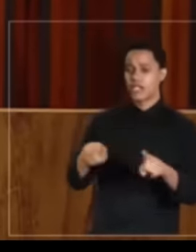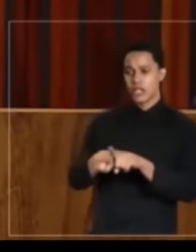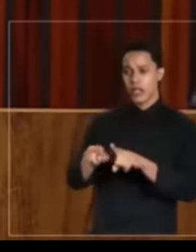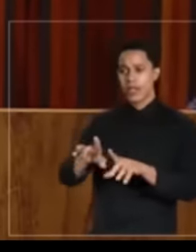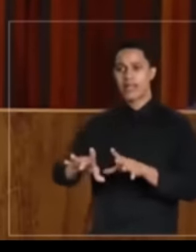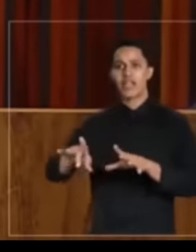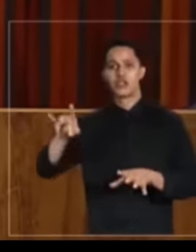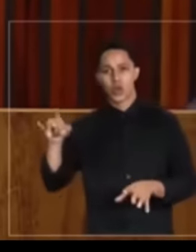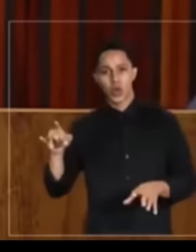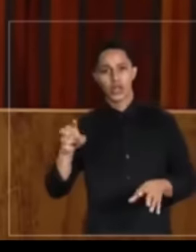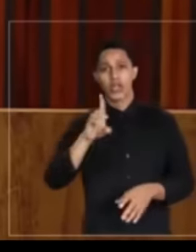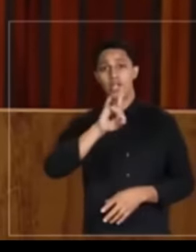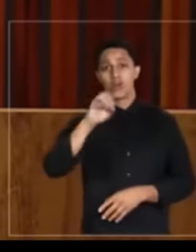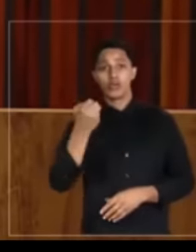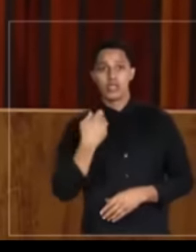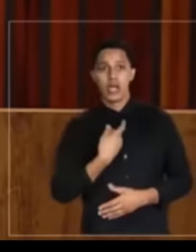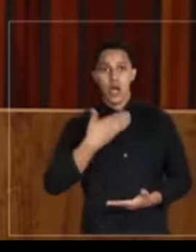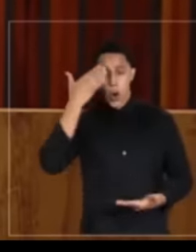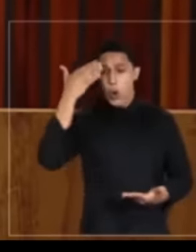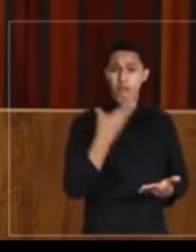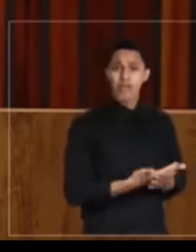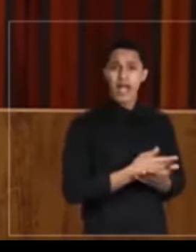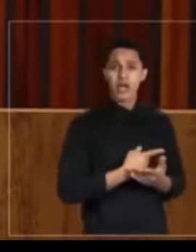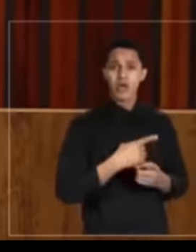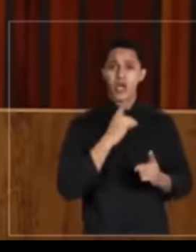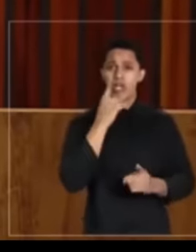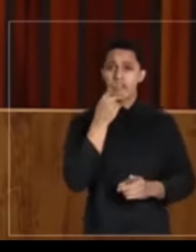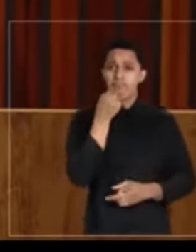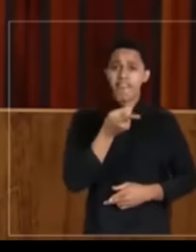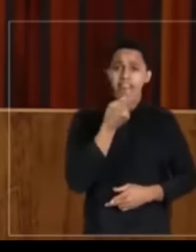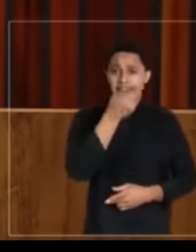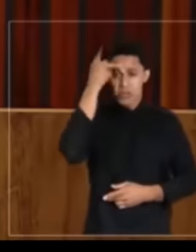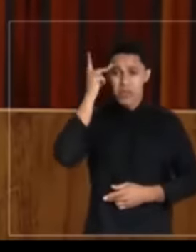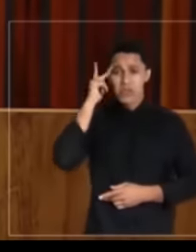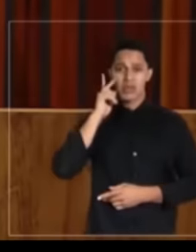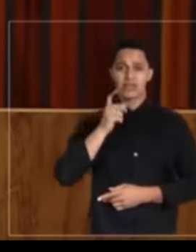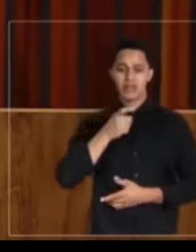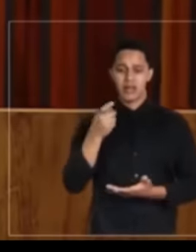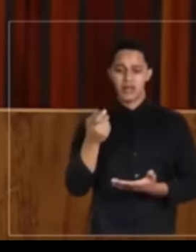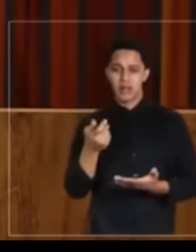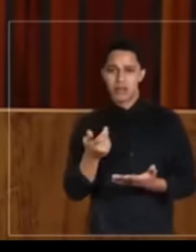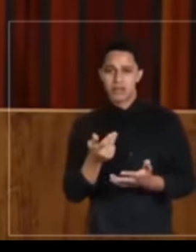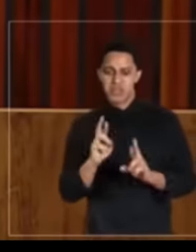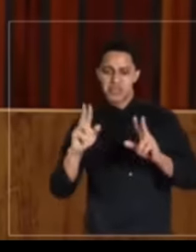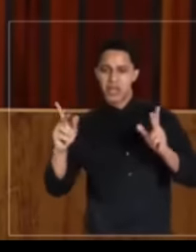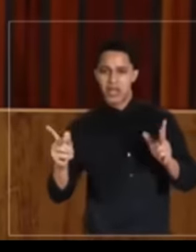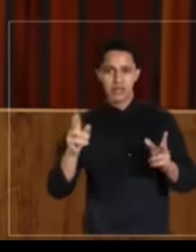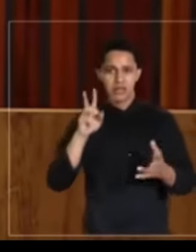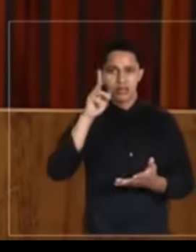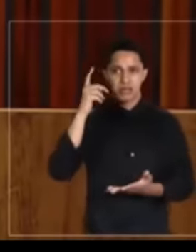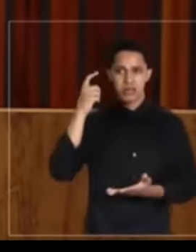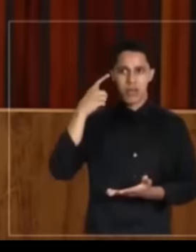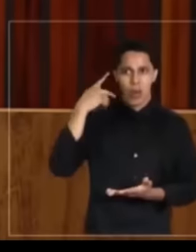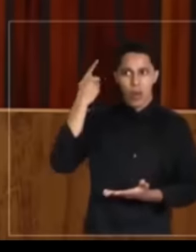e Seria muito bom que o presidente Lula nomeasse rapidamente o novo procurador-geral da